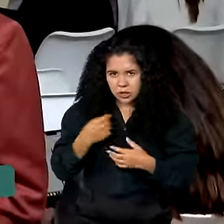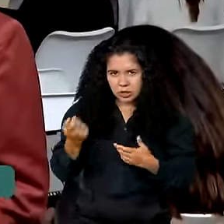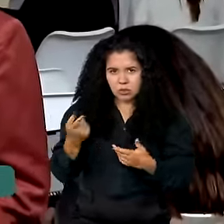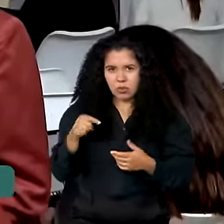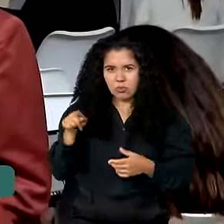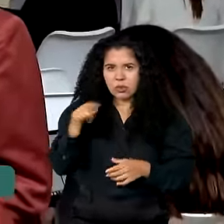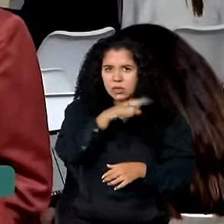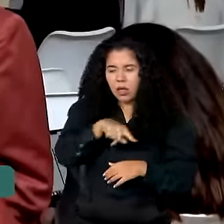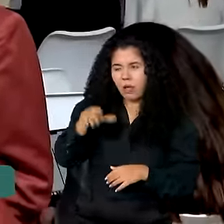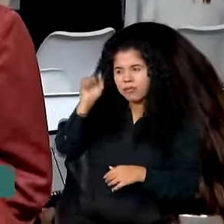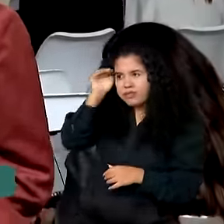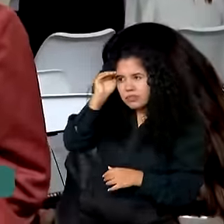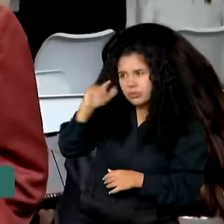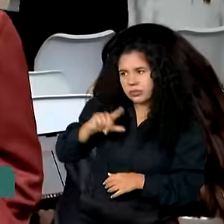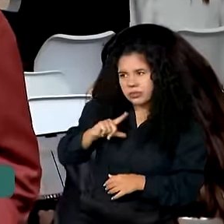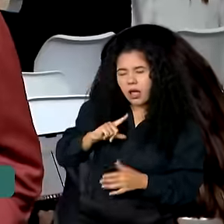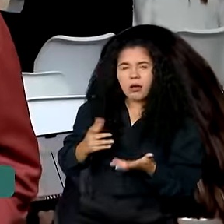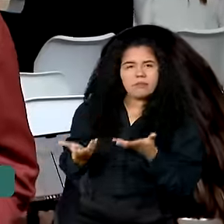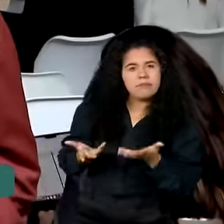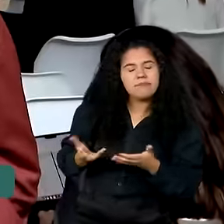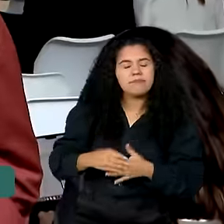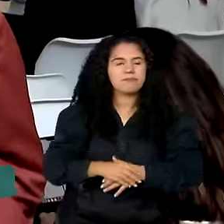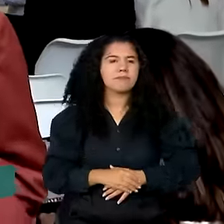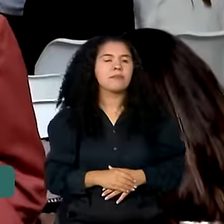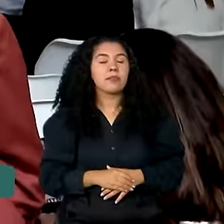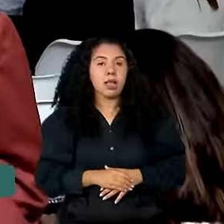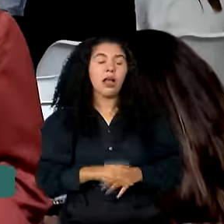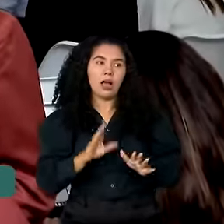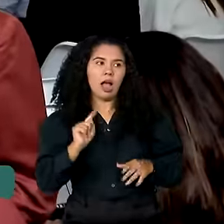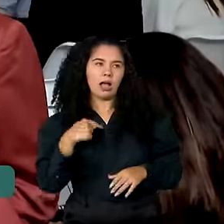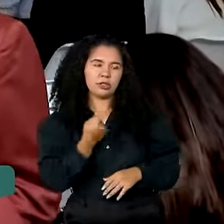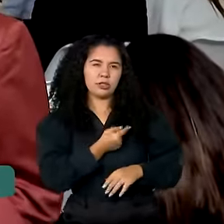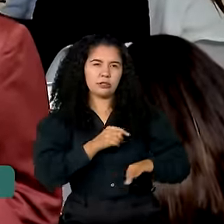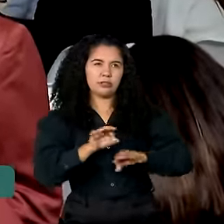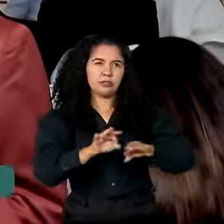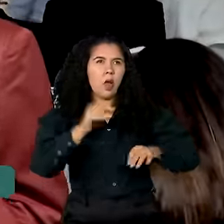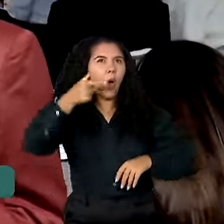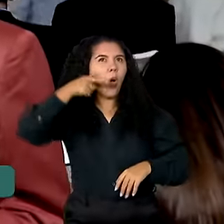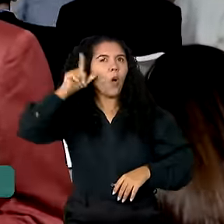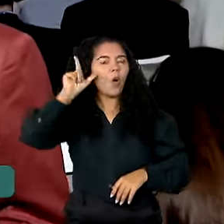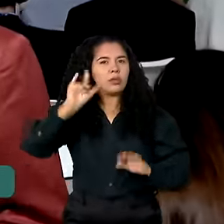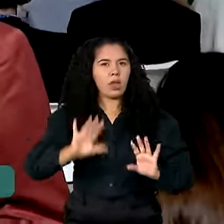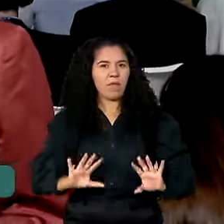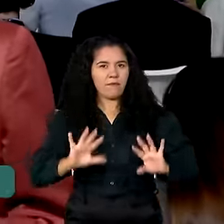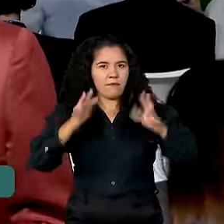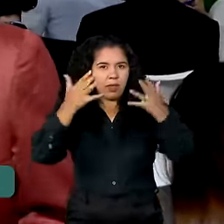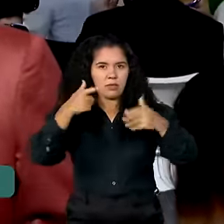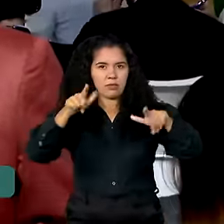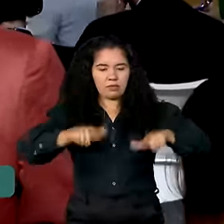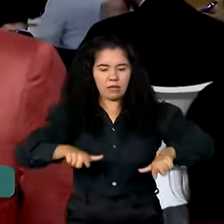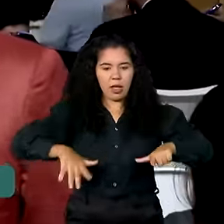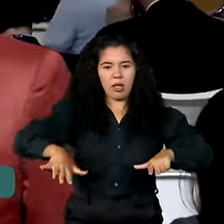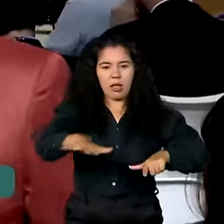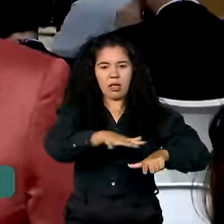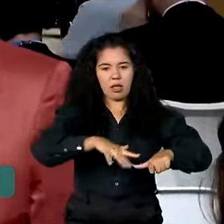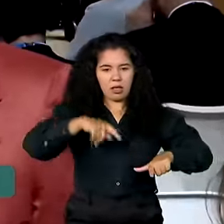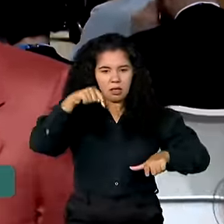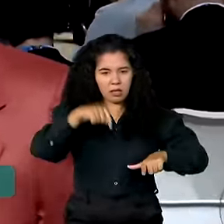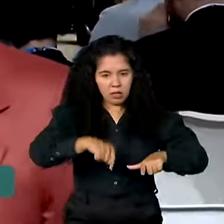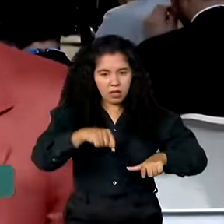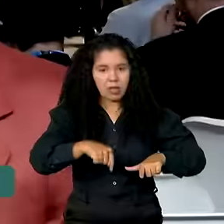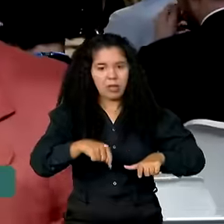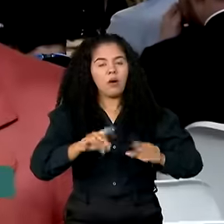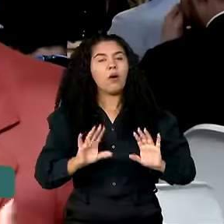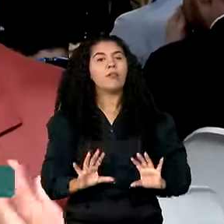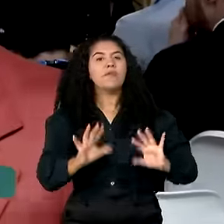aqui do espaço nesses dias? A gente fez um evento ontem aqui no Pavilhão do Brasil, que foi um evento